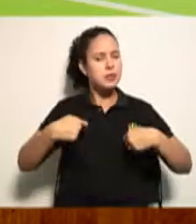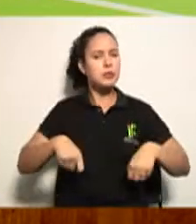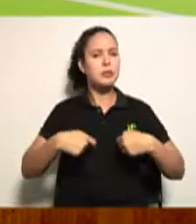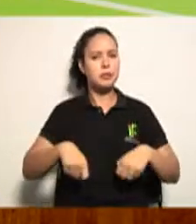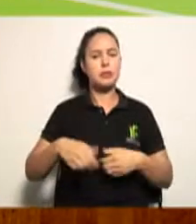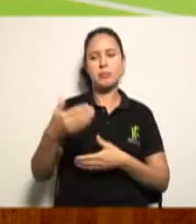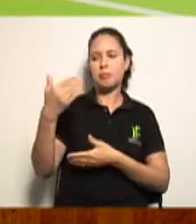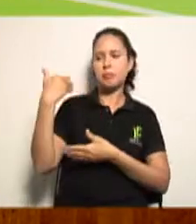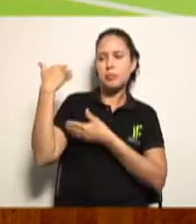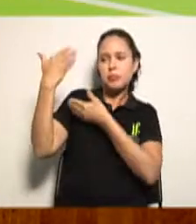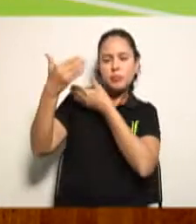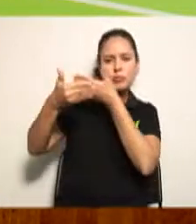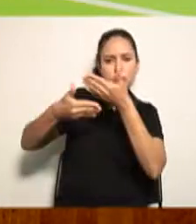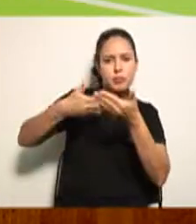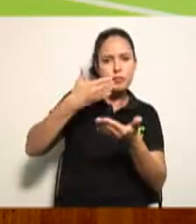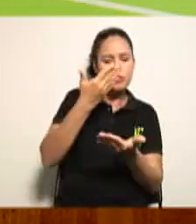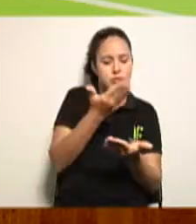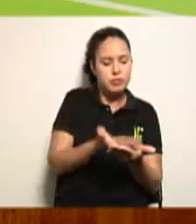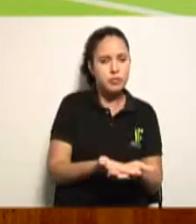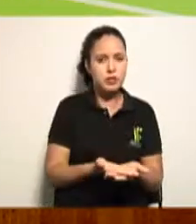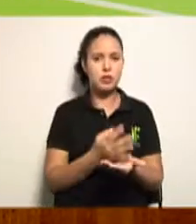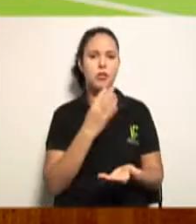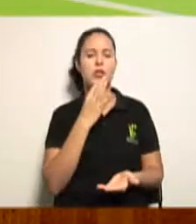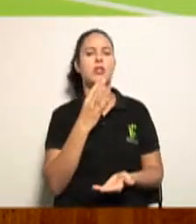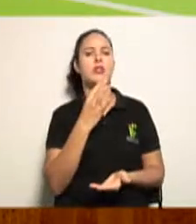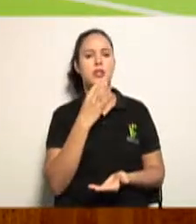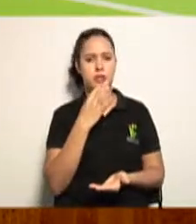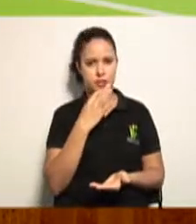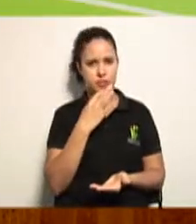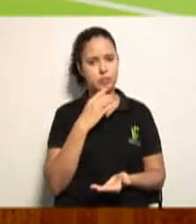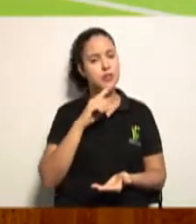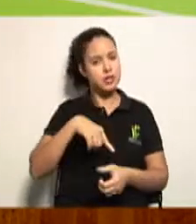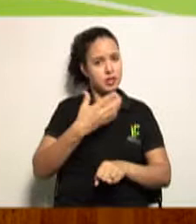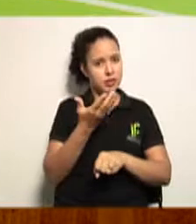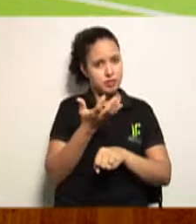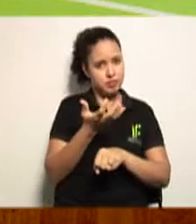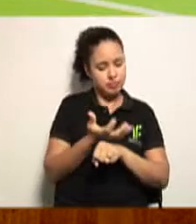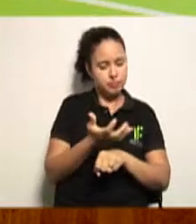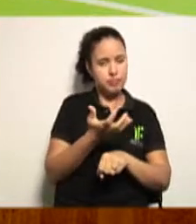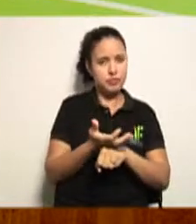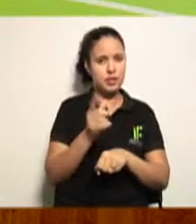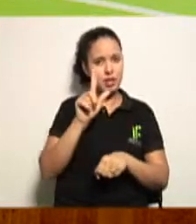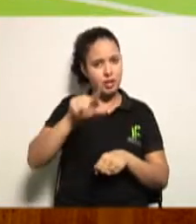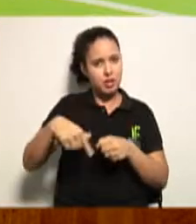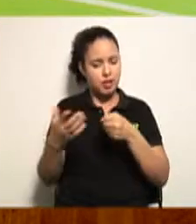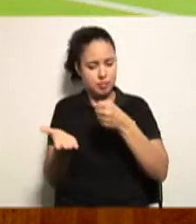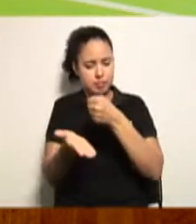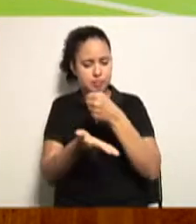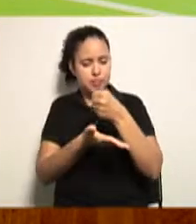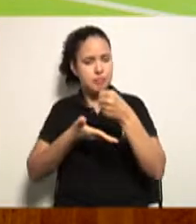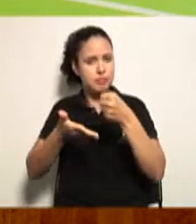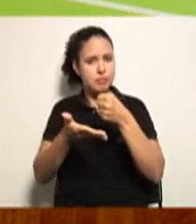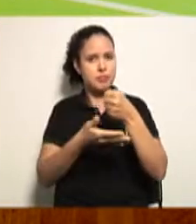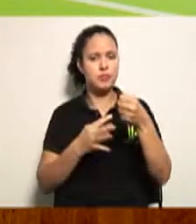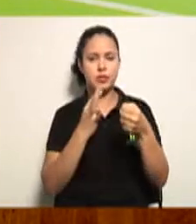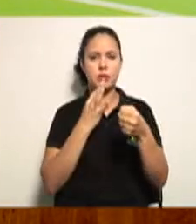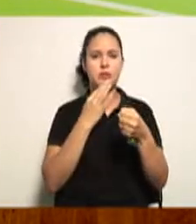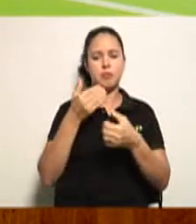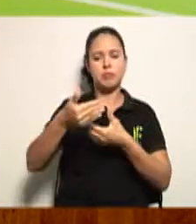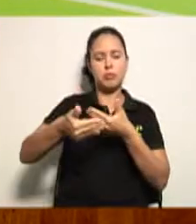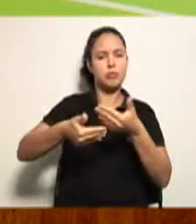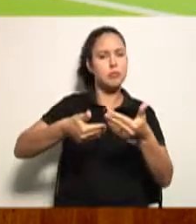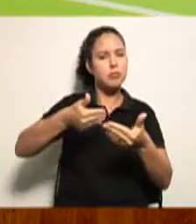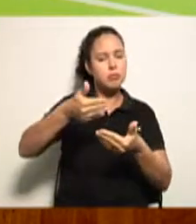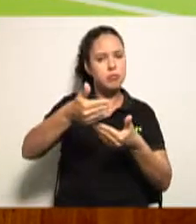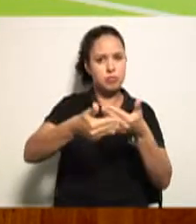histórico e conhecer, porque a nossa disciplina ajuda muito, ela é a base de todo o conhecimento que a gente vai desenvolver ao